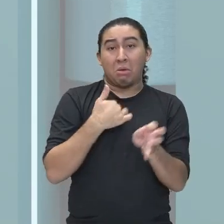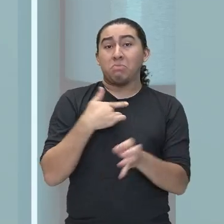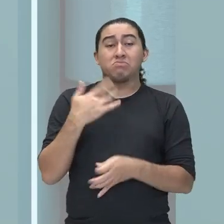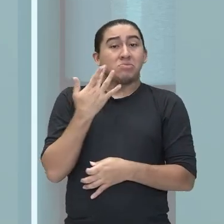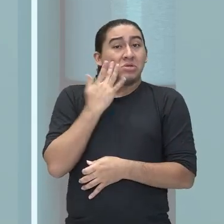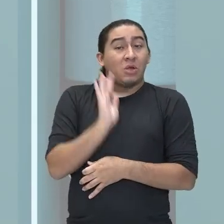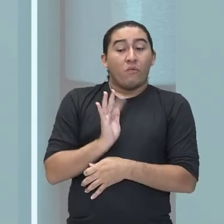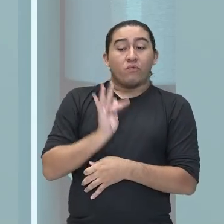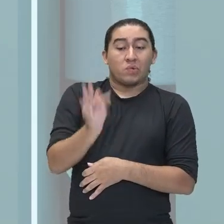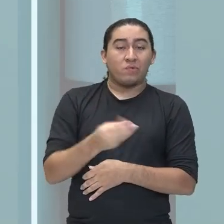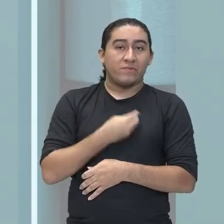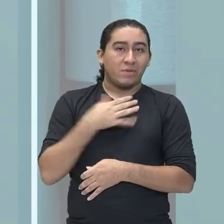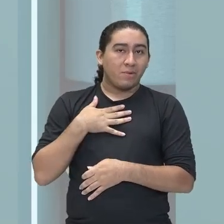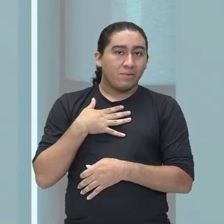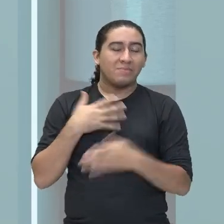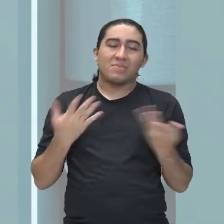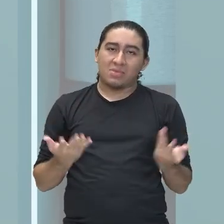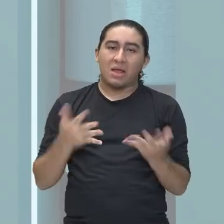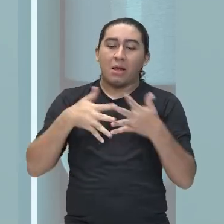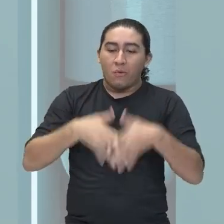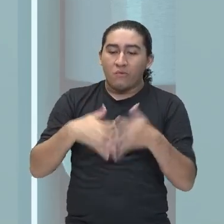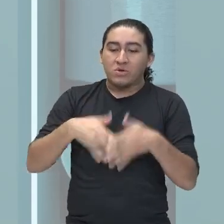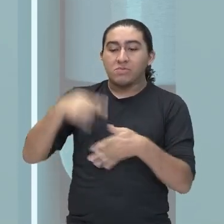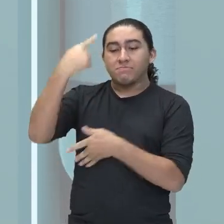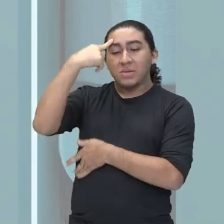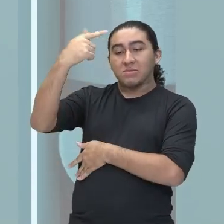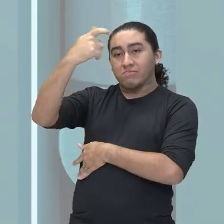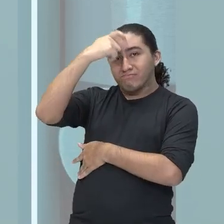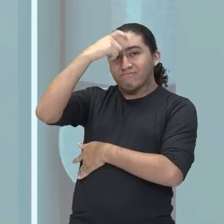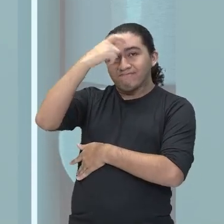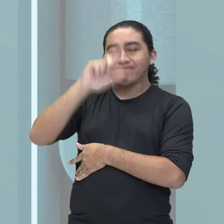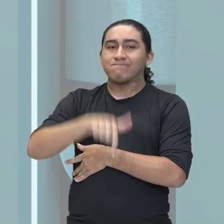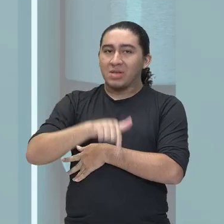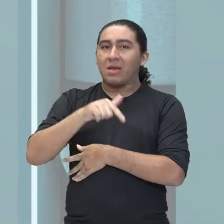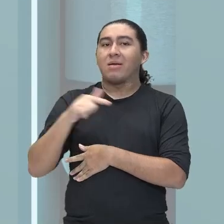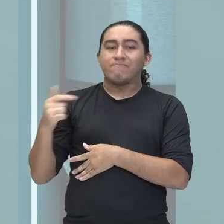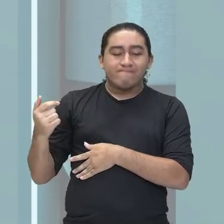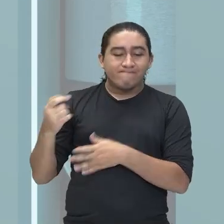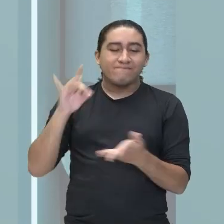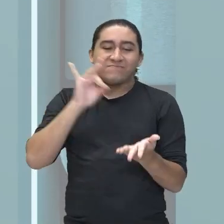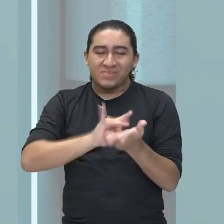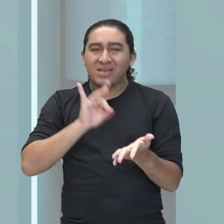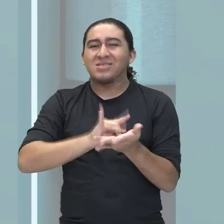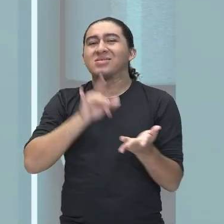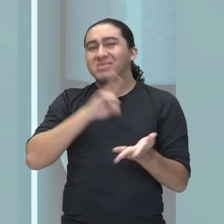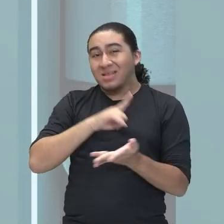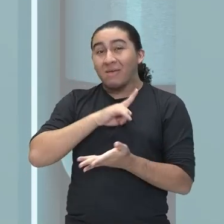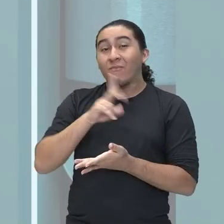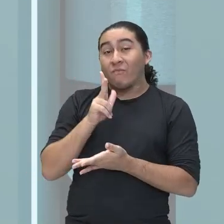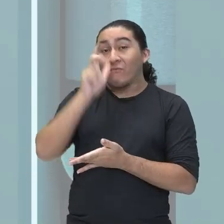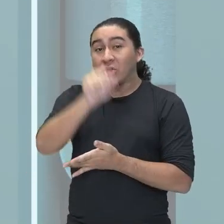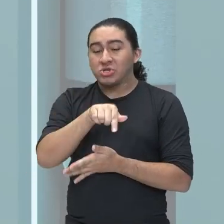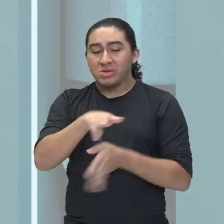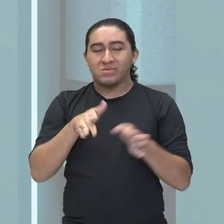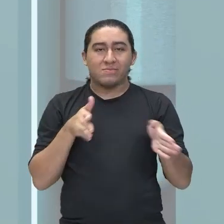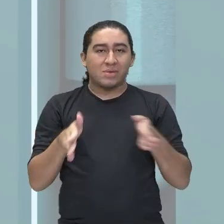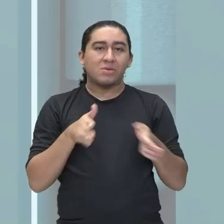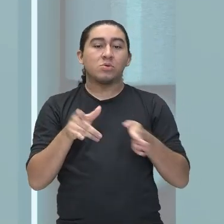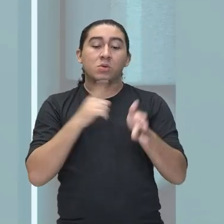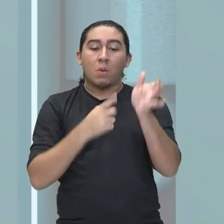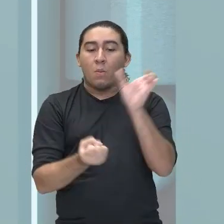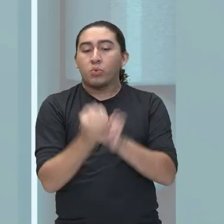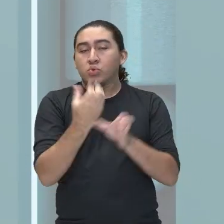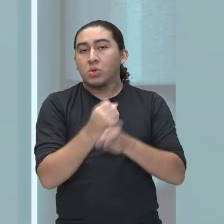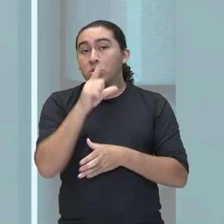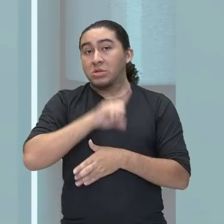ser. Então, esse conflito existencial foi muito grande e bastante marcante na produção literária